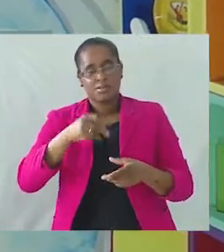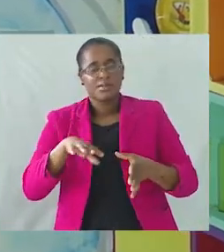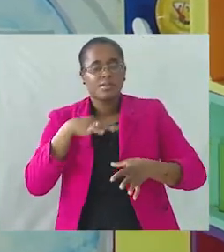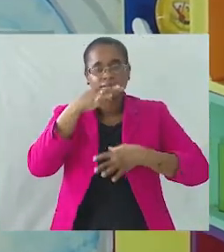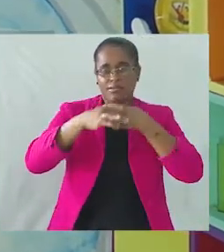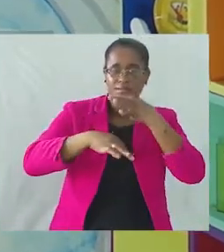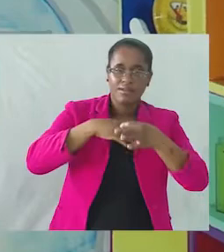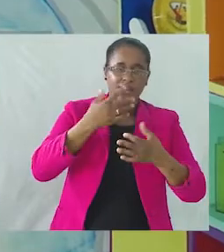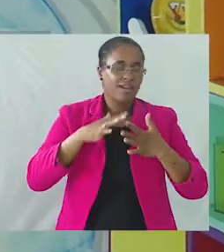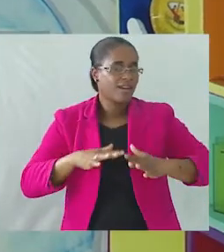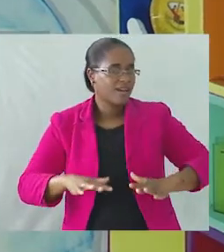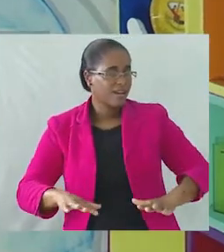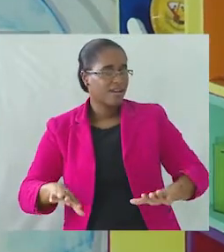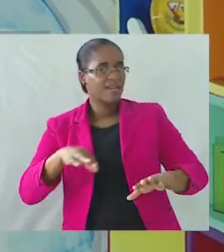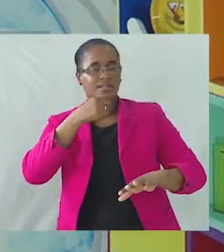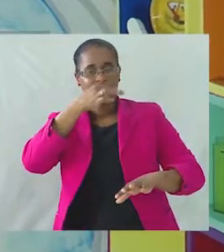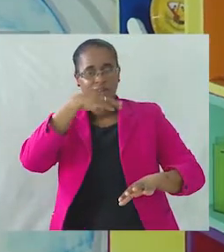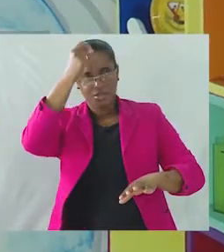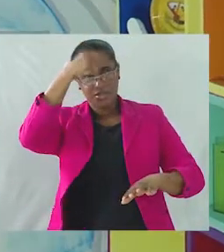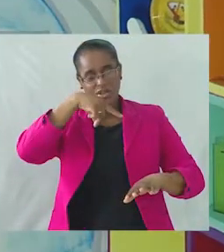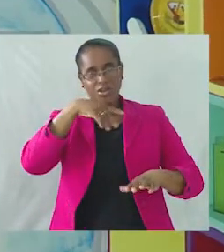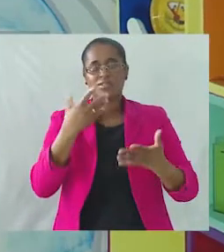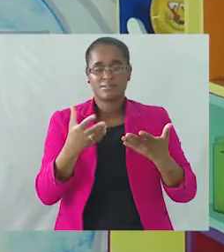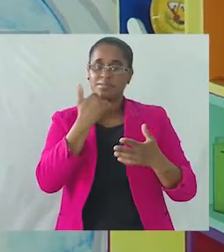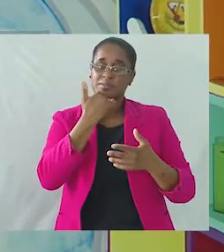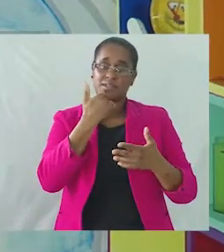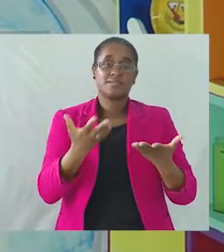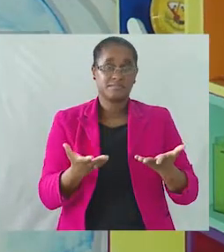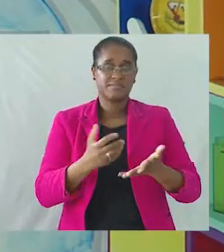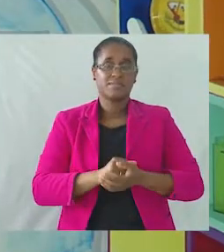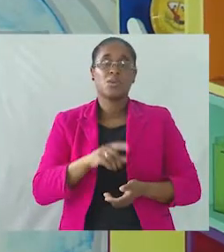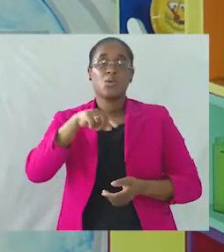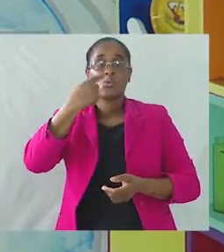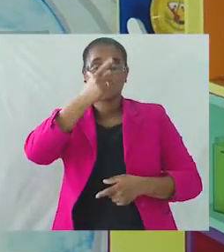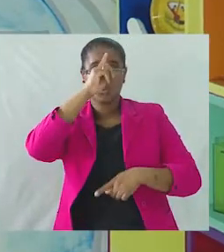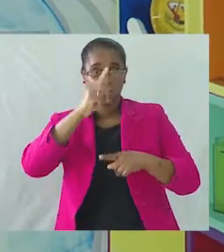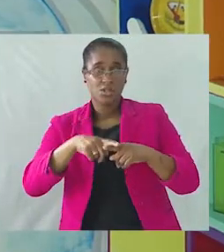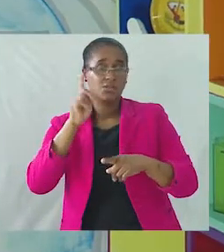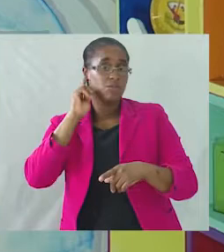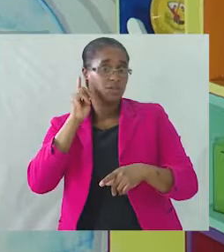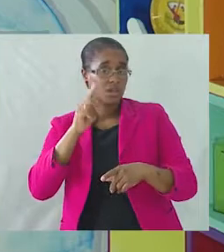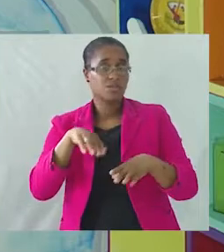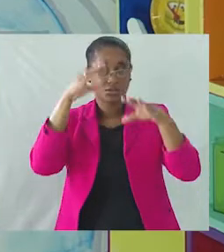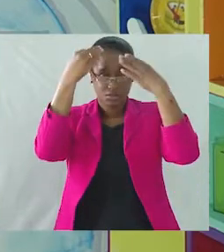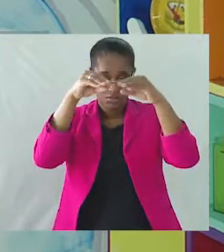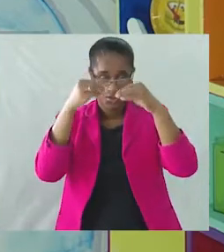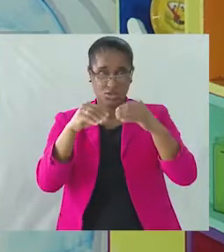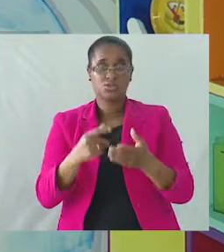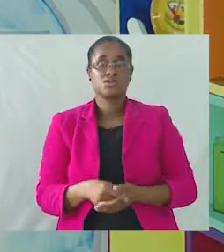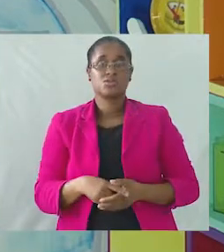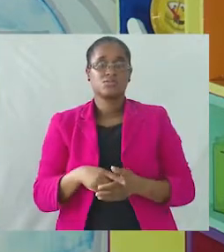contamos uma história, uma piada. Outro objetivo importante é o objetivo pedagógico dos contos